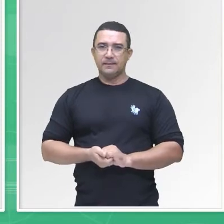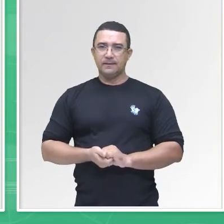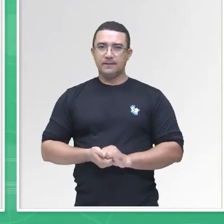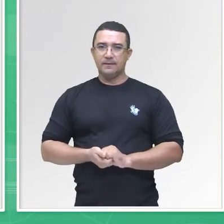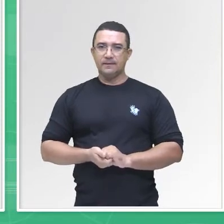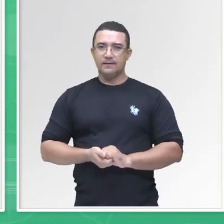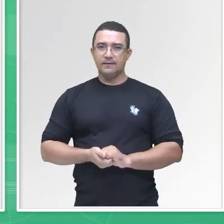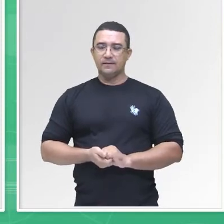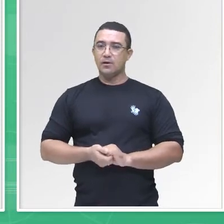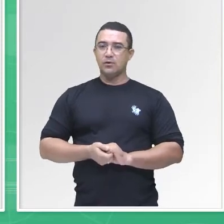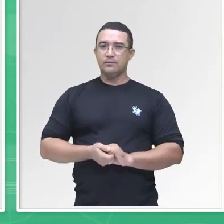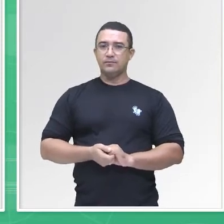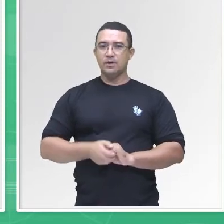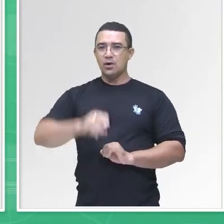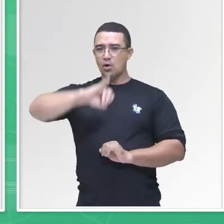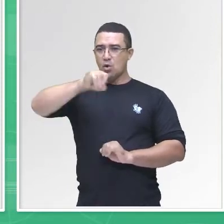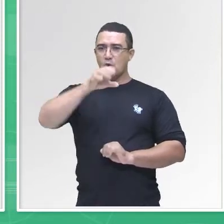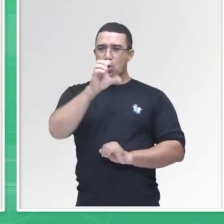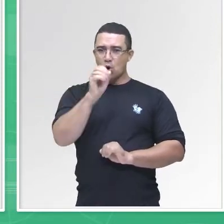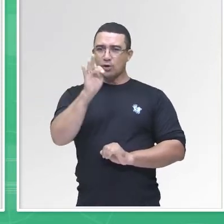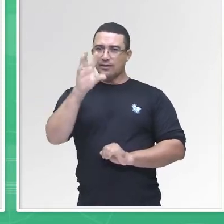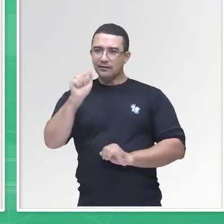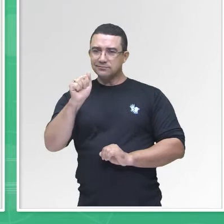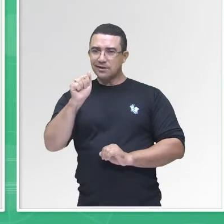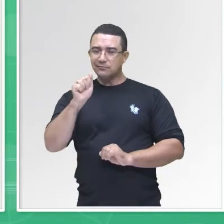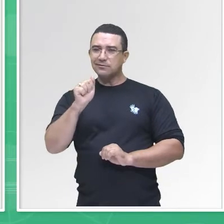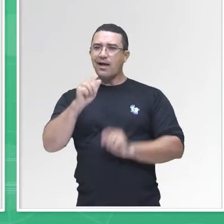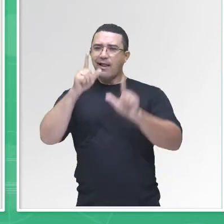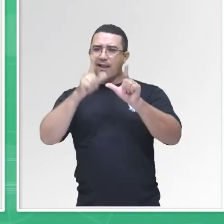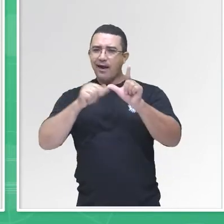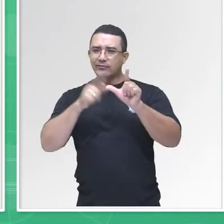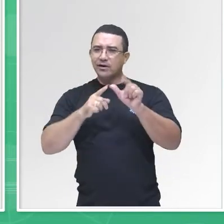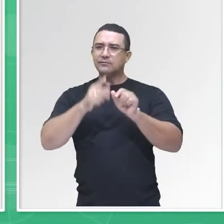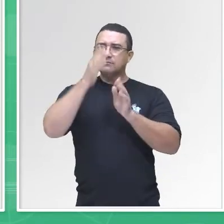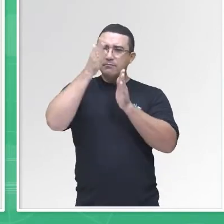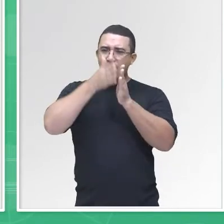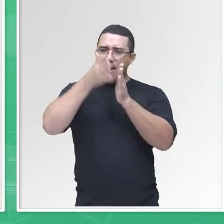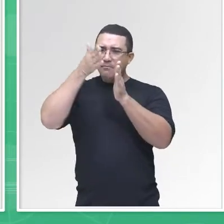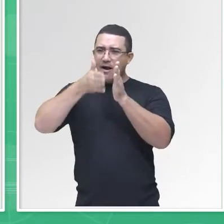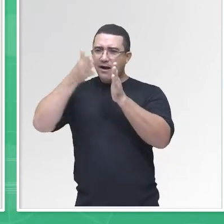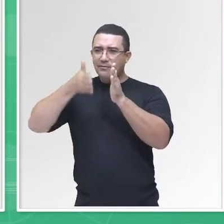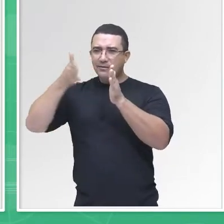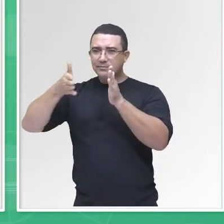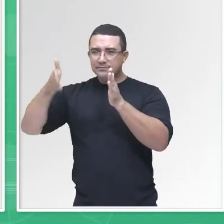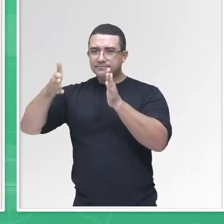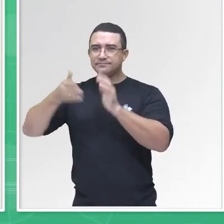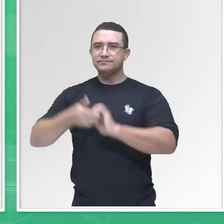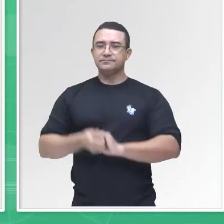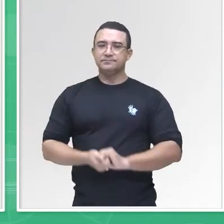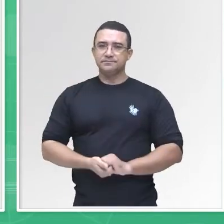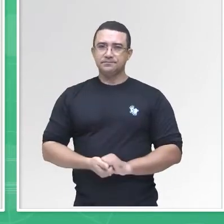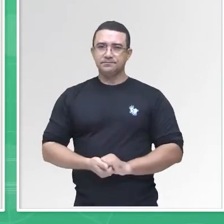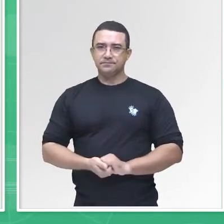Rota, é deletrear, é letra por letra. Rota, U, E,